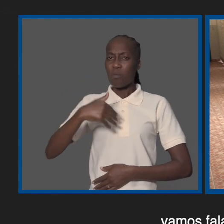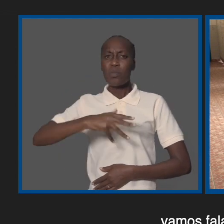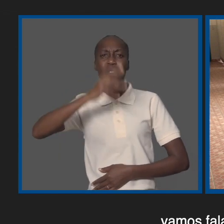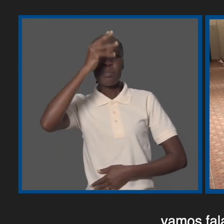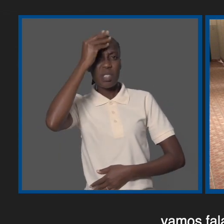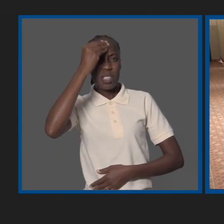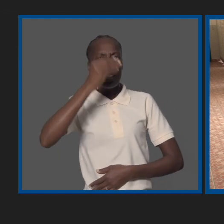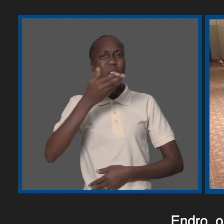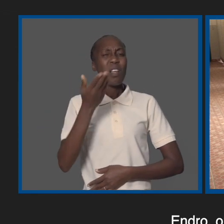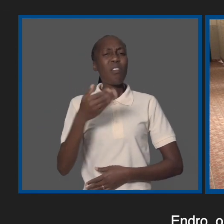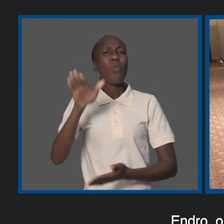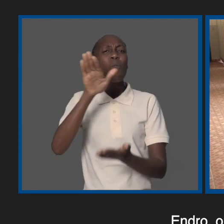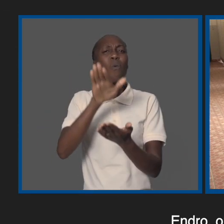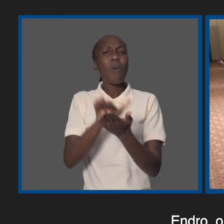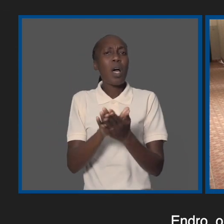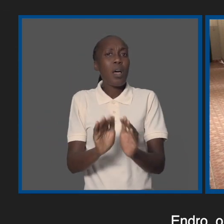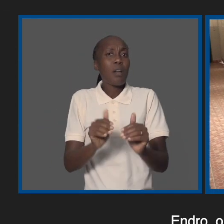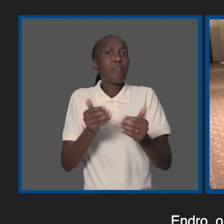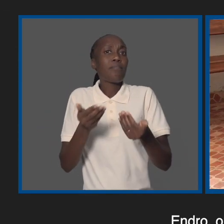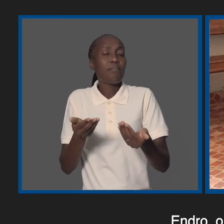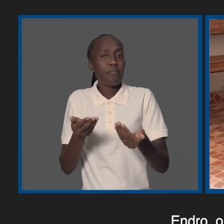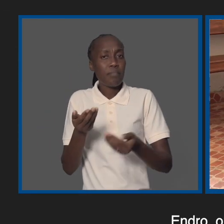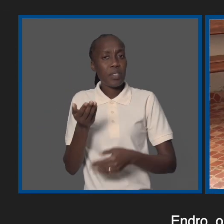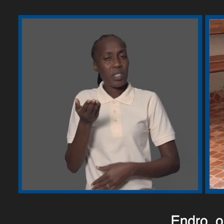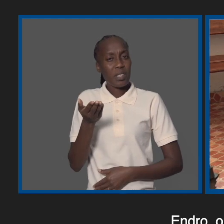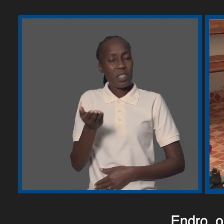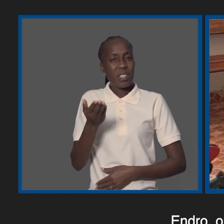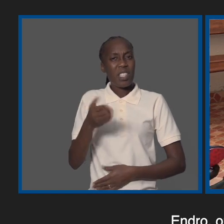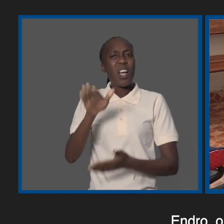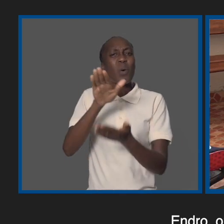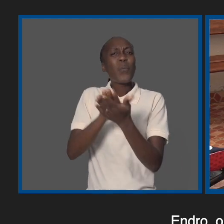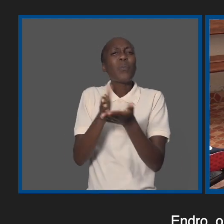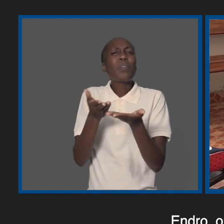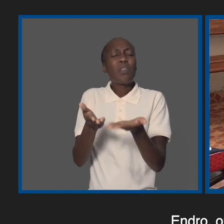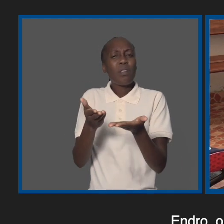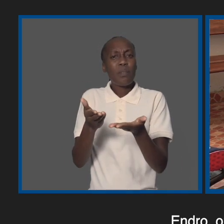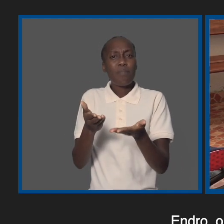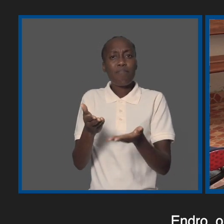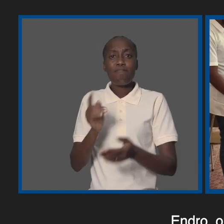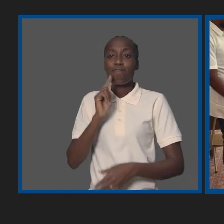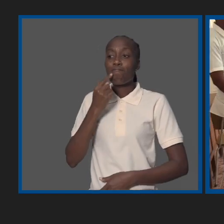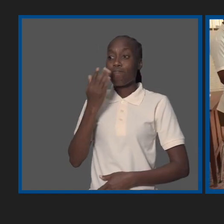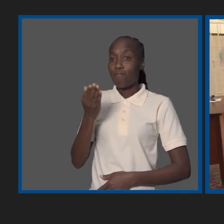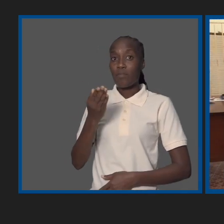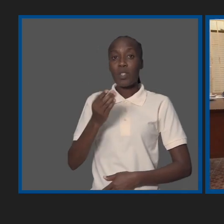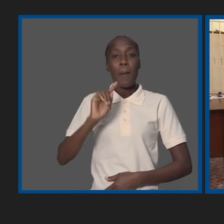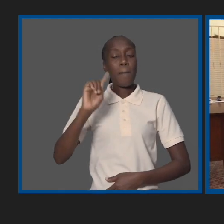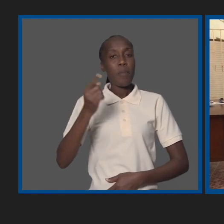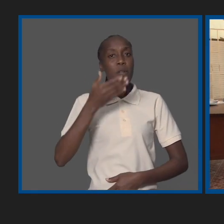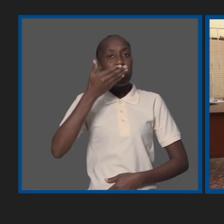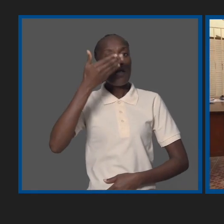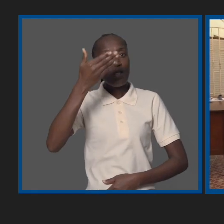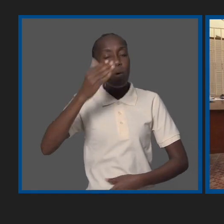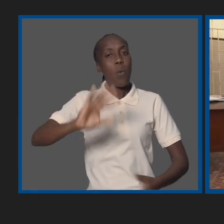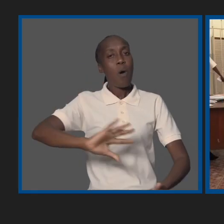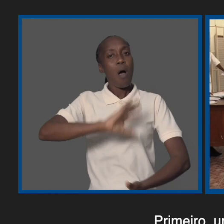Andrew Coça. Andrew, vamos entender um pouco onde estamos aqui, precisamente, neste local. Onde é que estamos